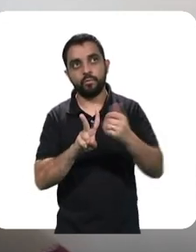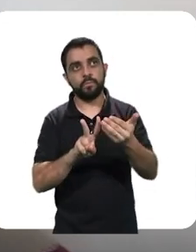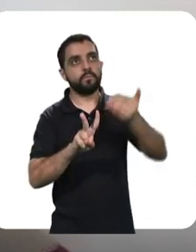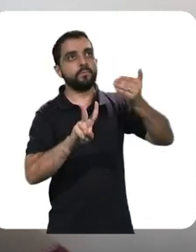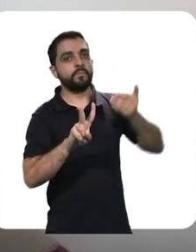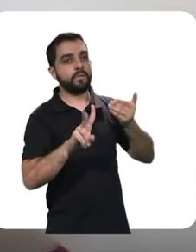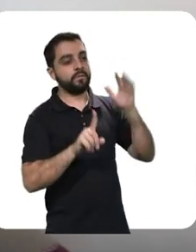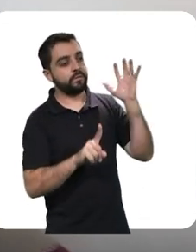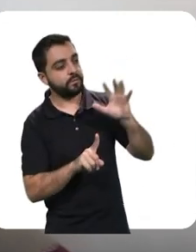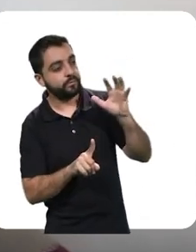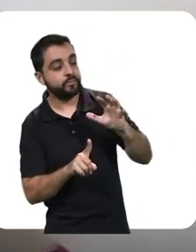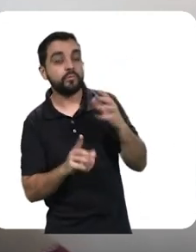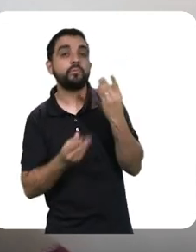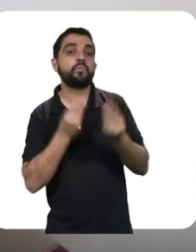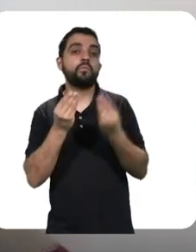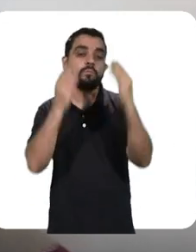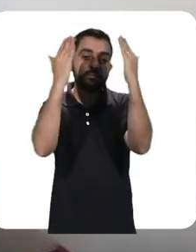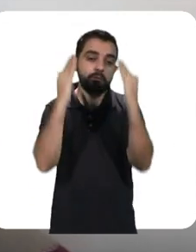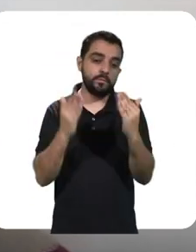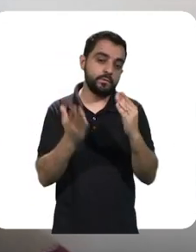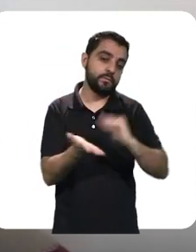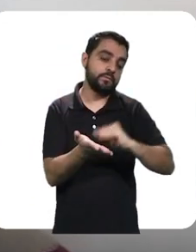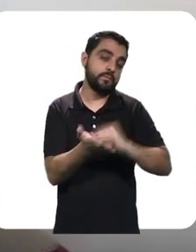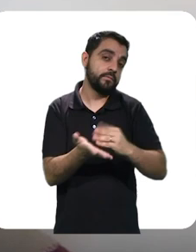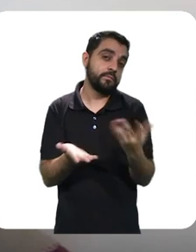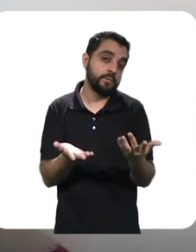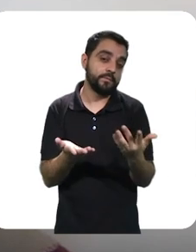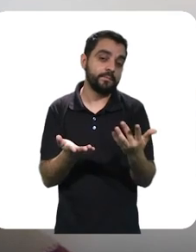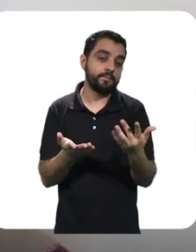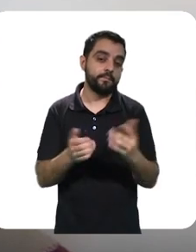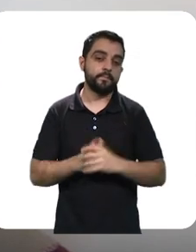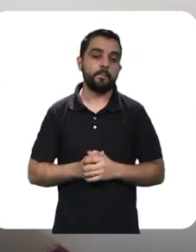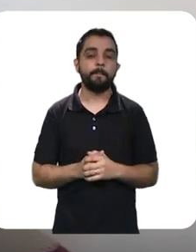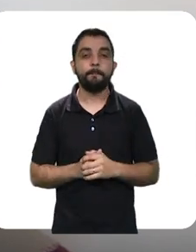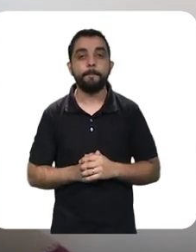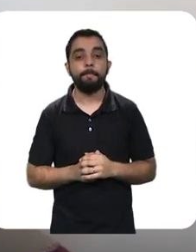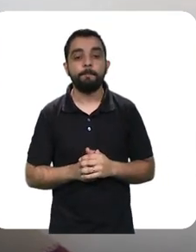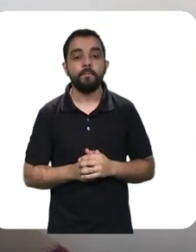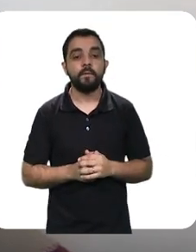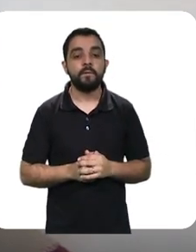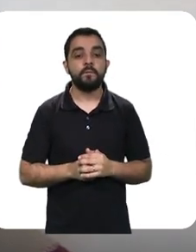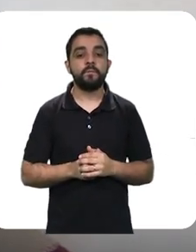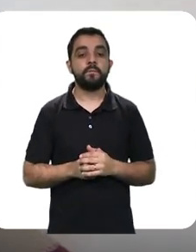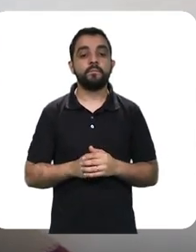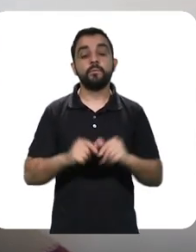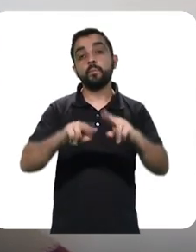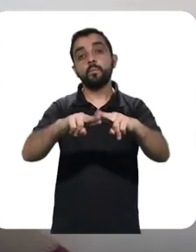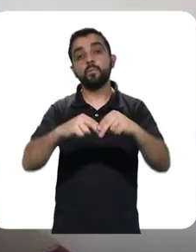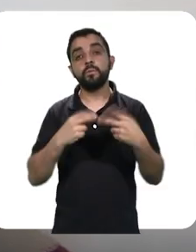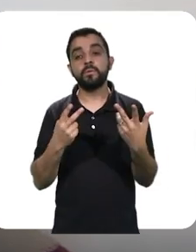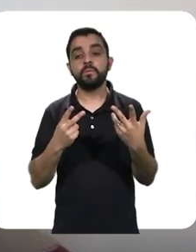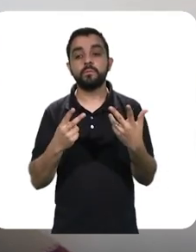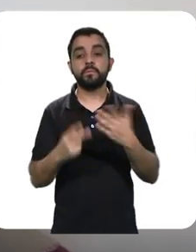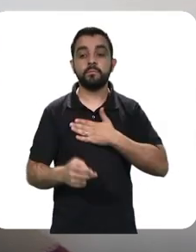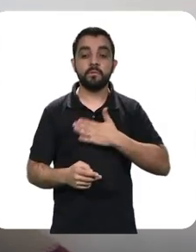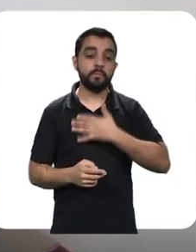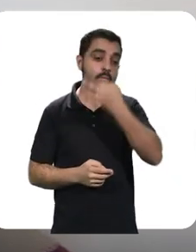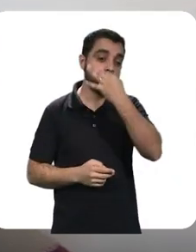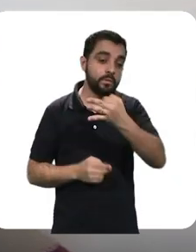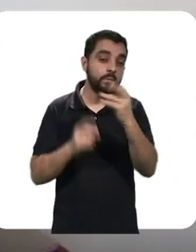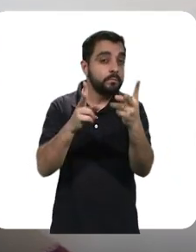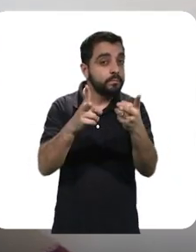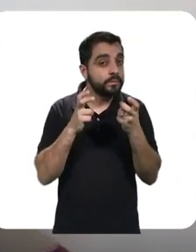dois meses atrás se realmente influenciariam a evolução da doença, né? Então, mas o que eu